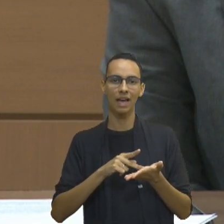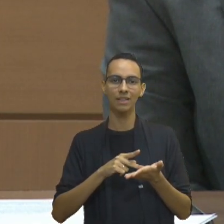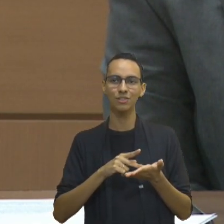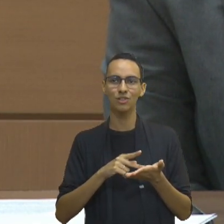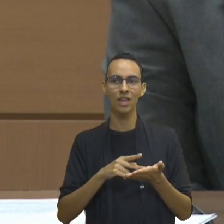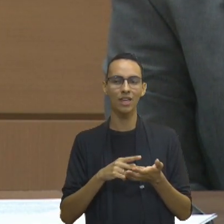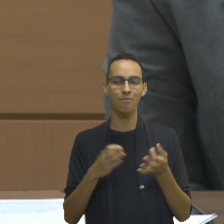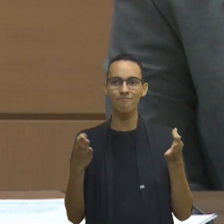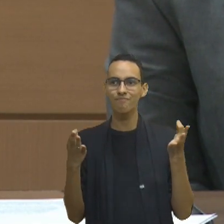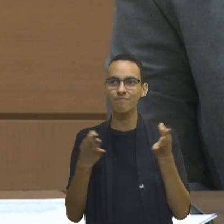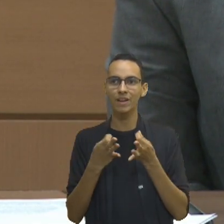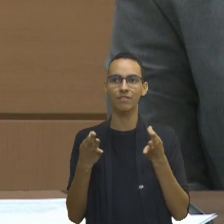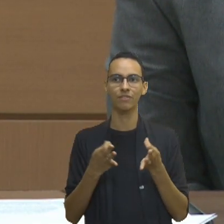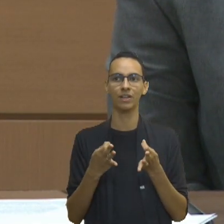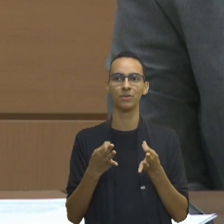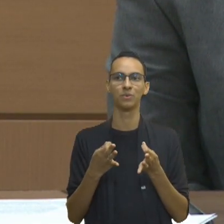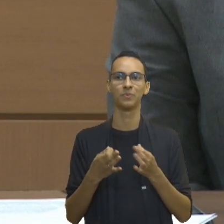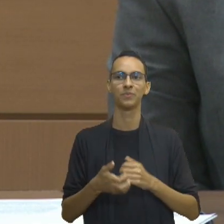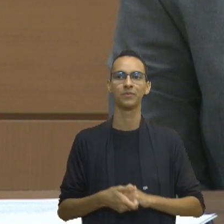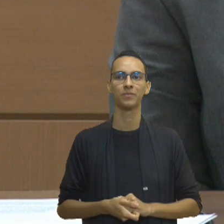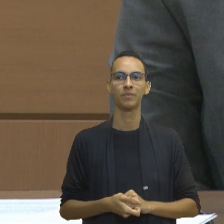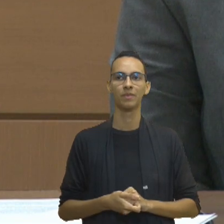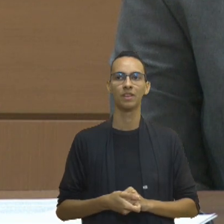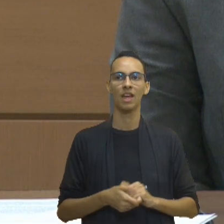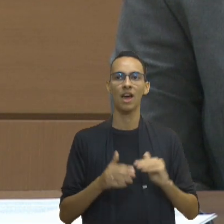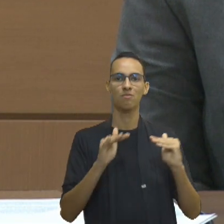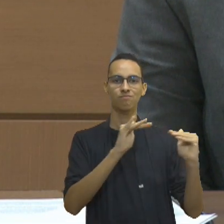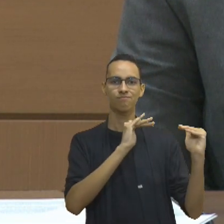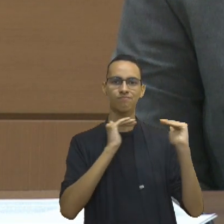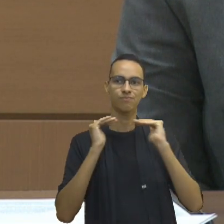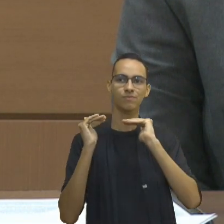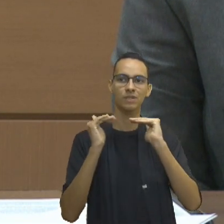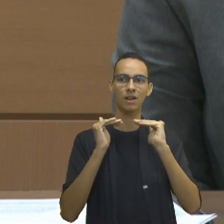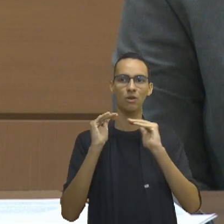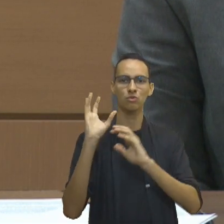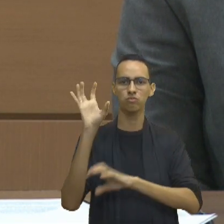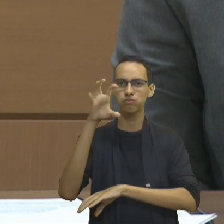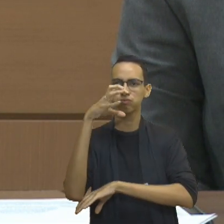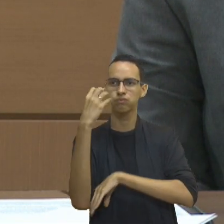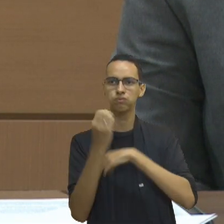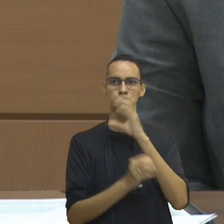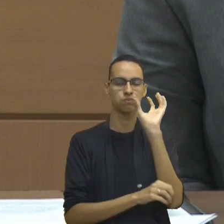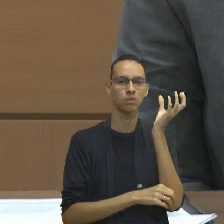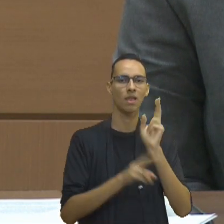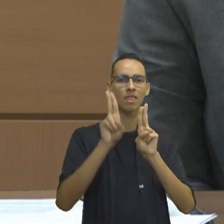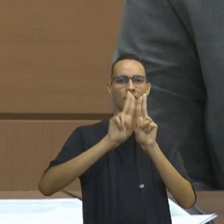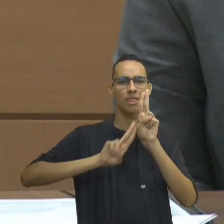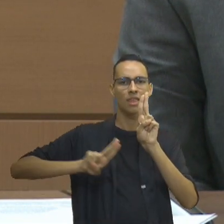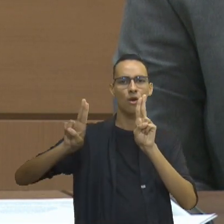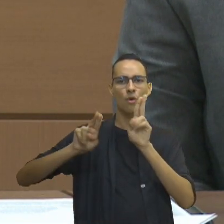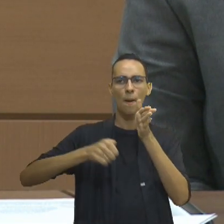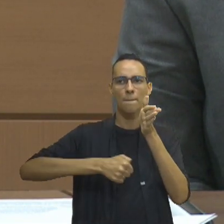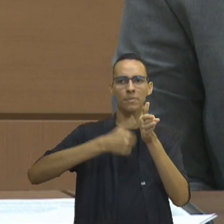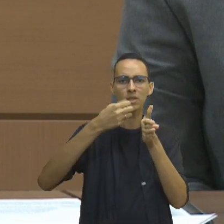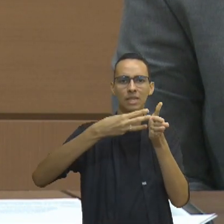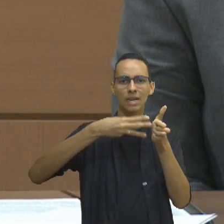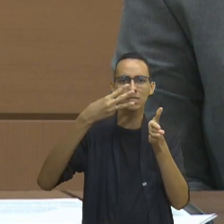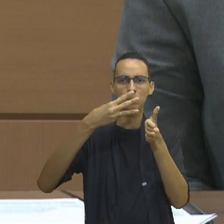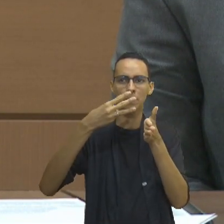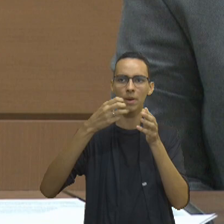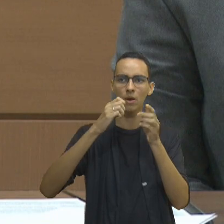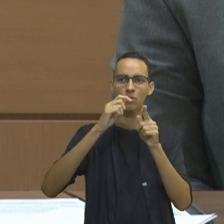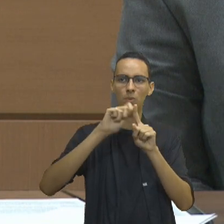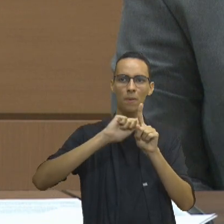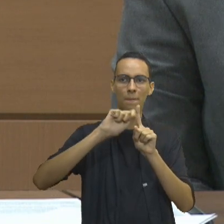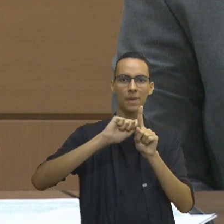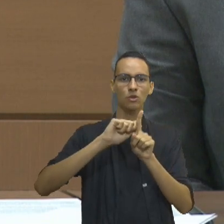mensuráveis. Ao compararmos os dados de ocorrências na UFO nos 3 primeiros meses de 2025 com o